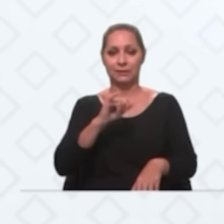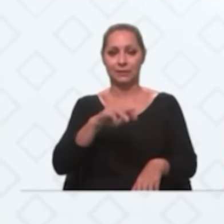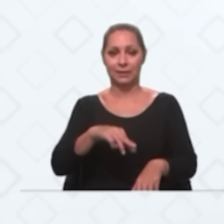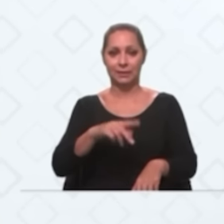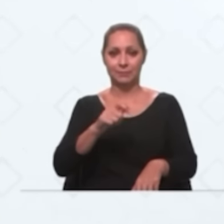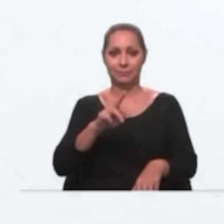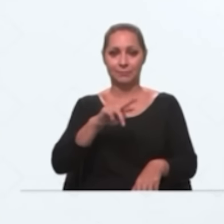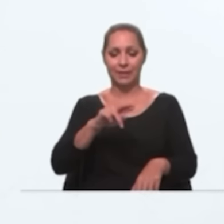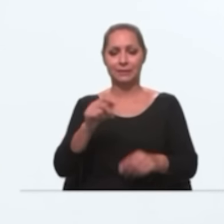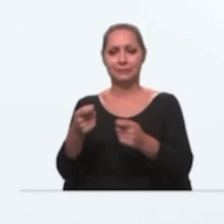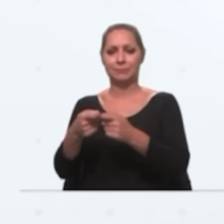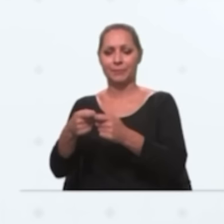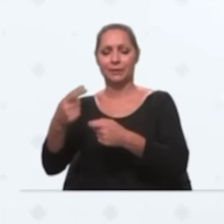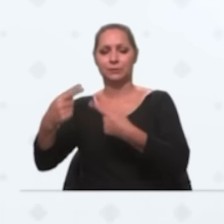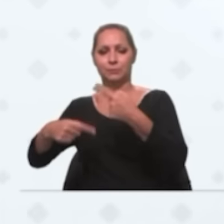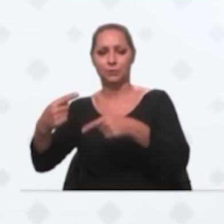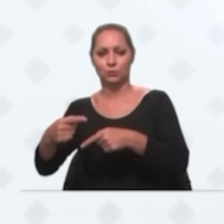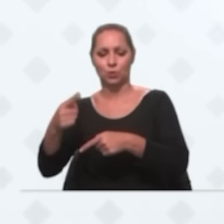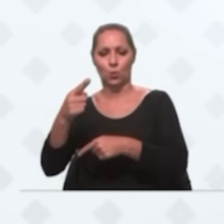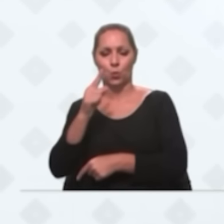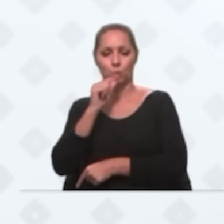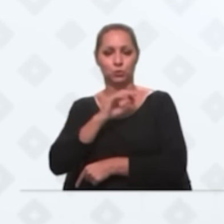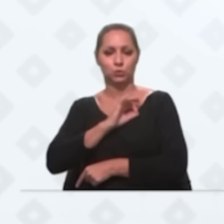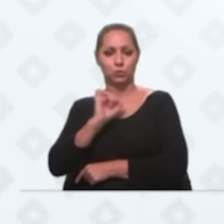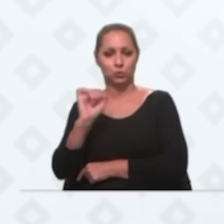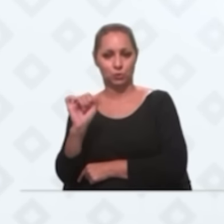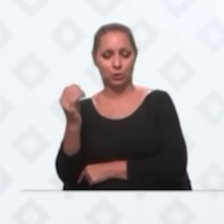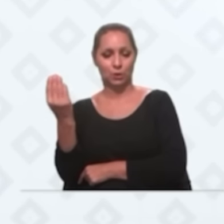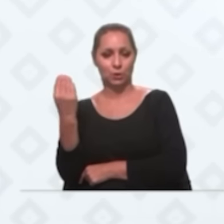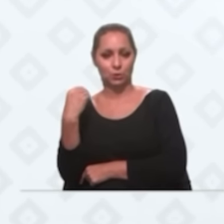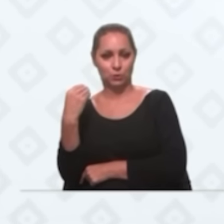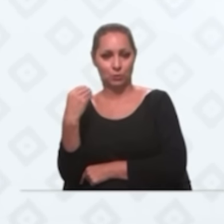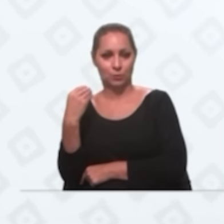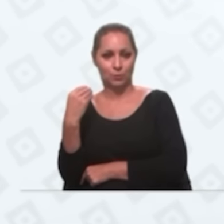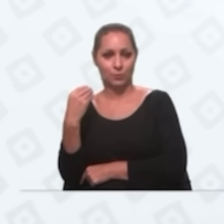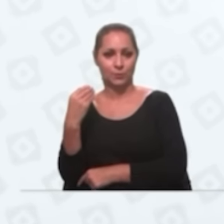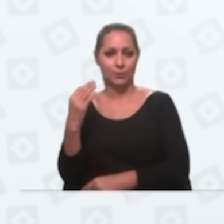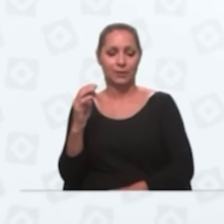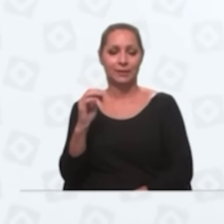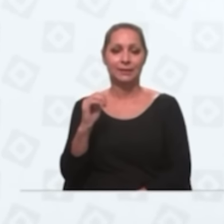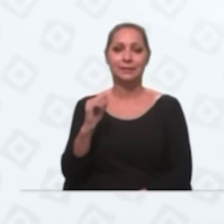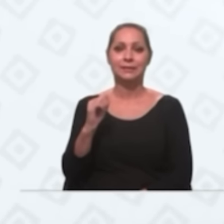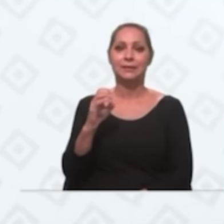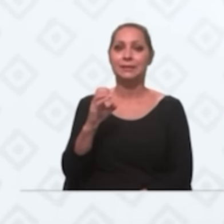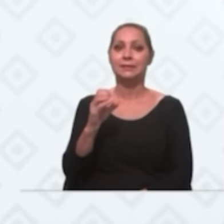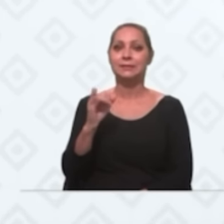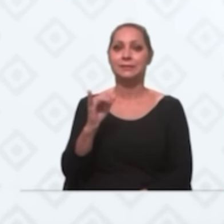de Matosinhos, contratado por um grande senhor da música portuguesa chamado Cipriano Costa,